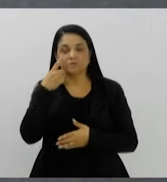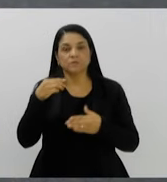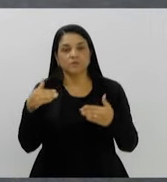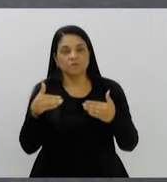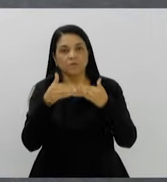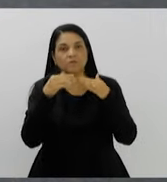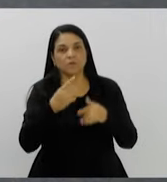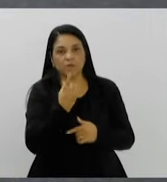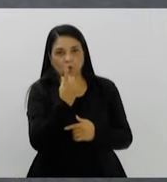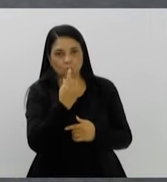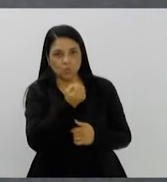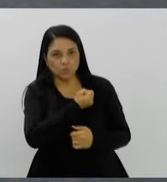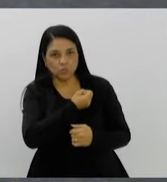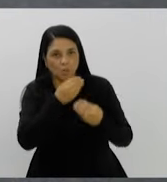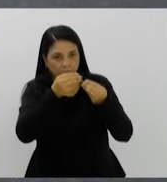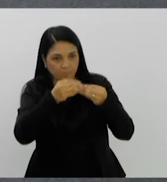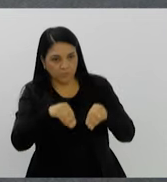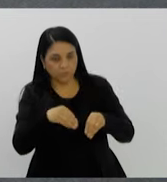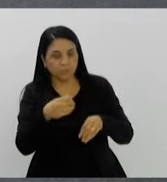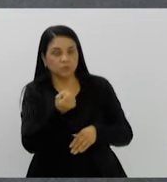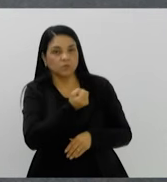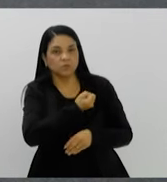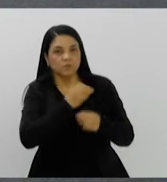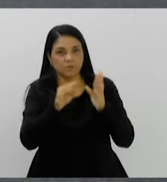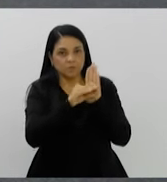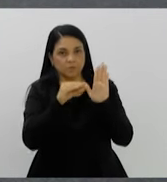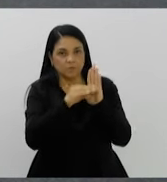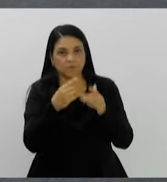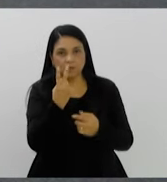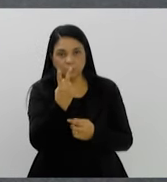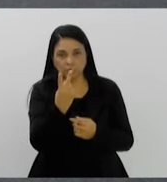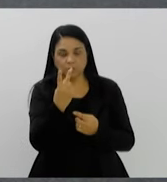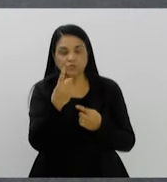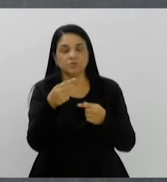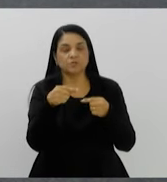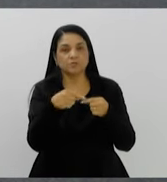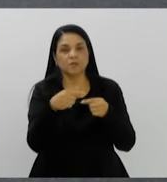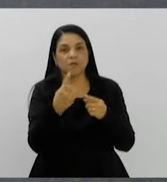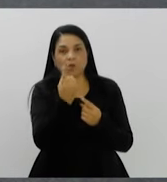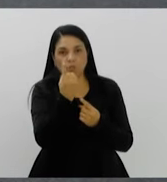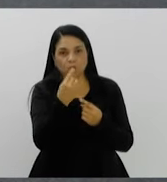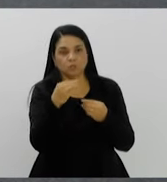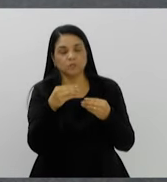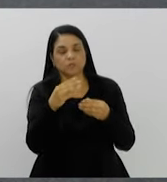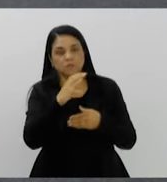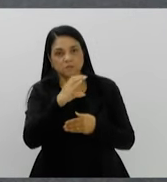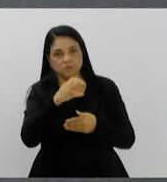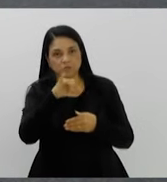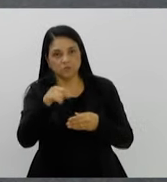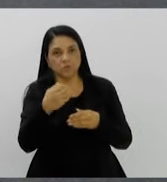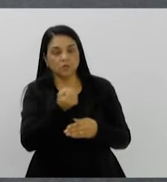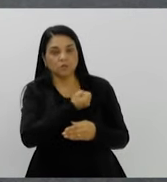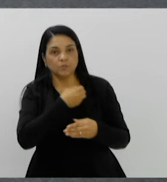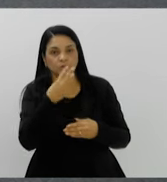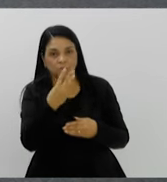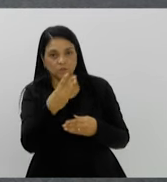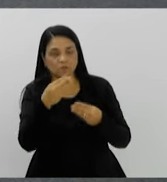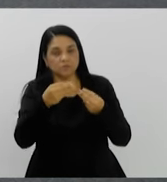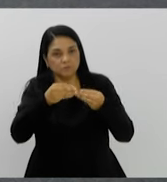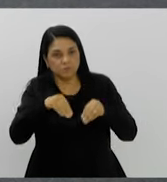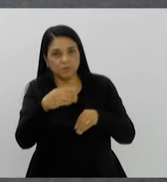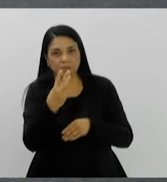1 pela prejudical das emendas número dois pela Emenda 1 da ccj número TR pela Emenda 2 da